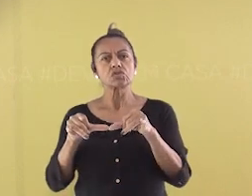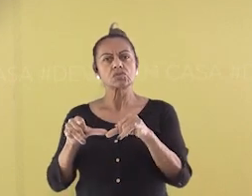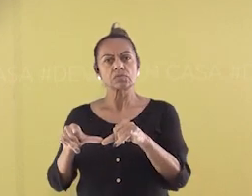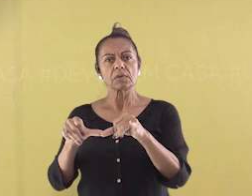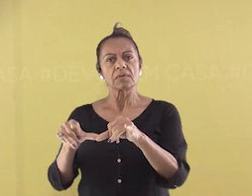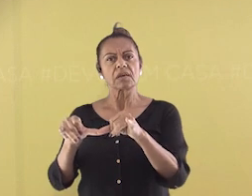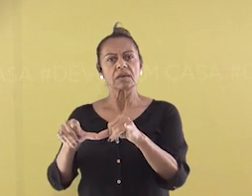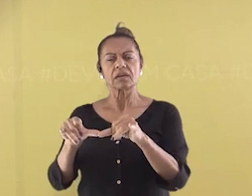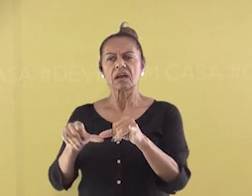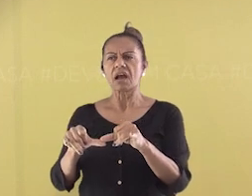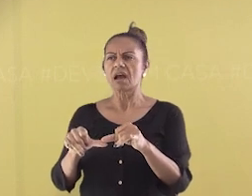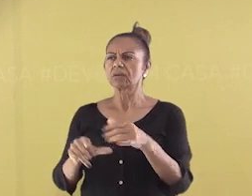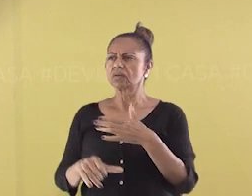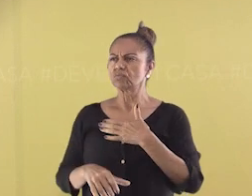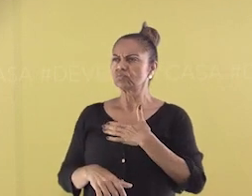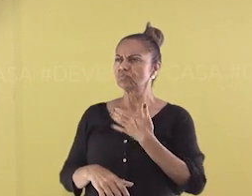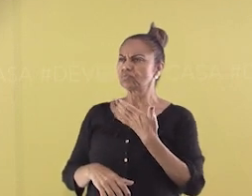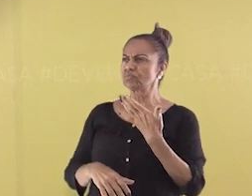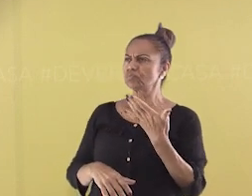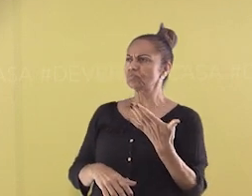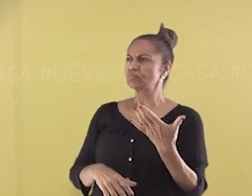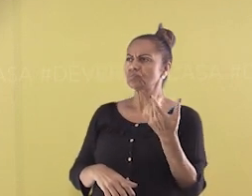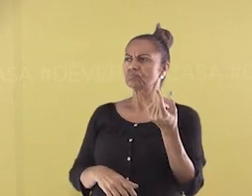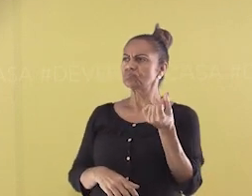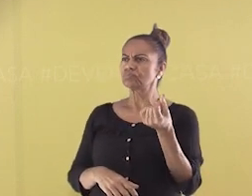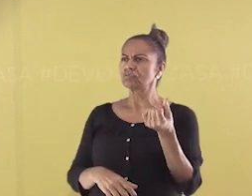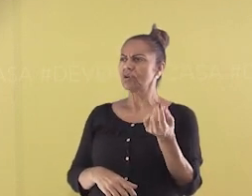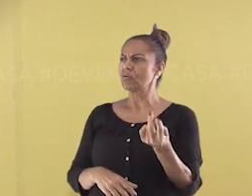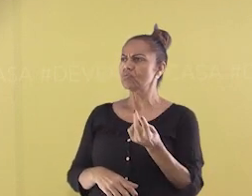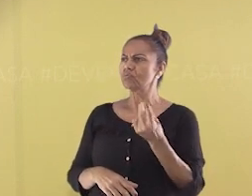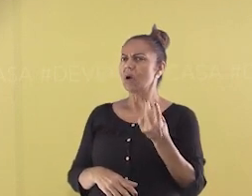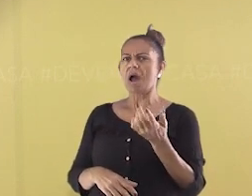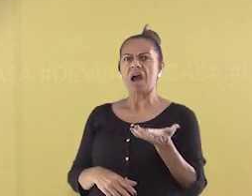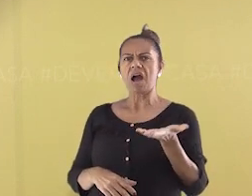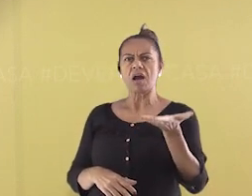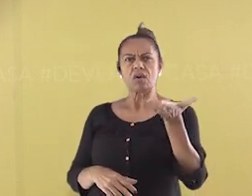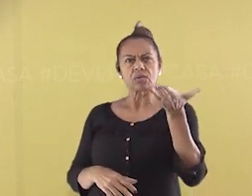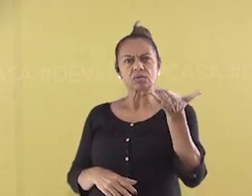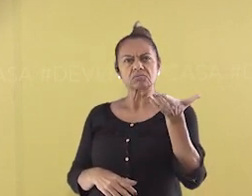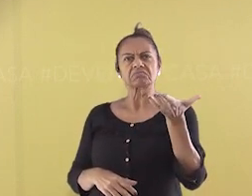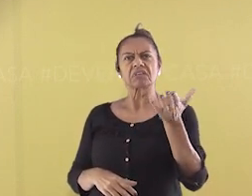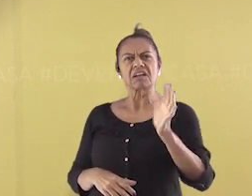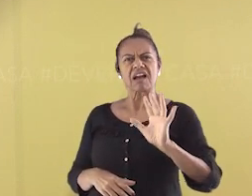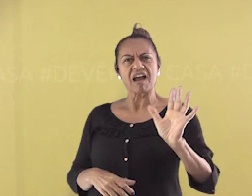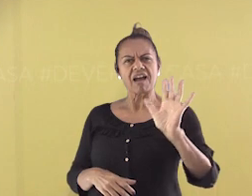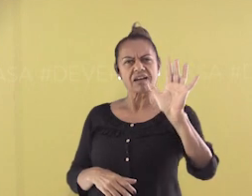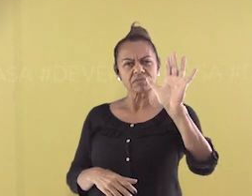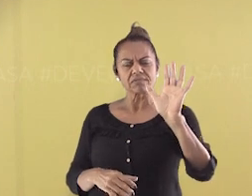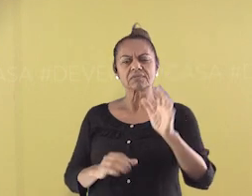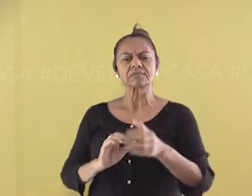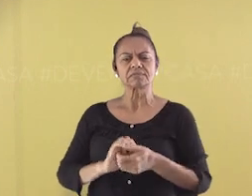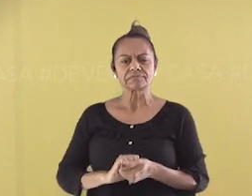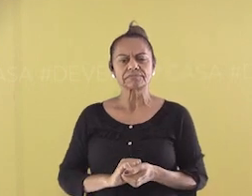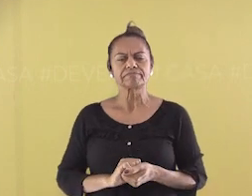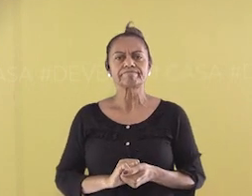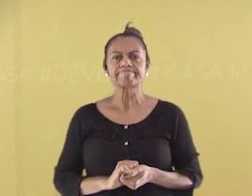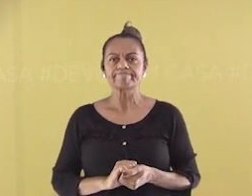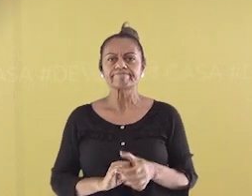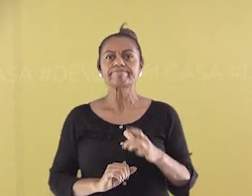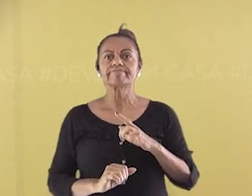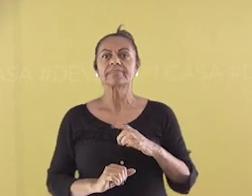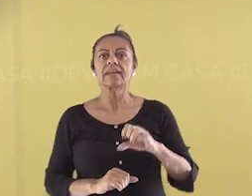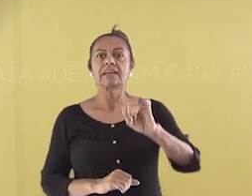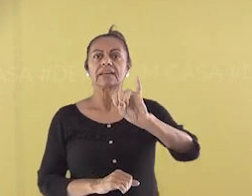sido um susto. Não é mesmo? Inflação. Sabe o que significa essa palavra? Que começa com